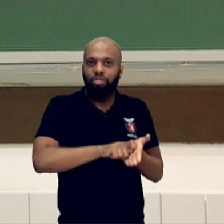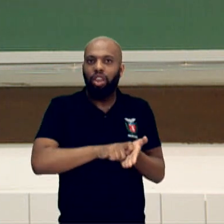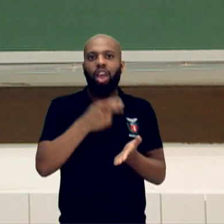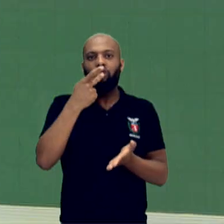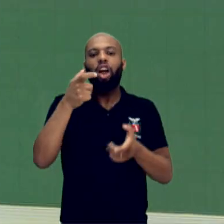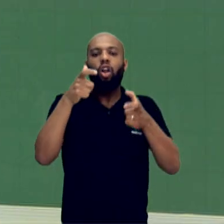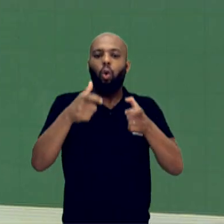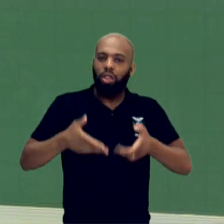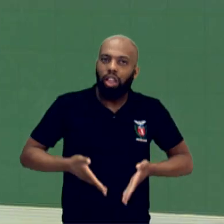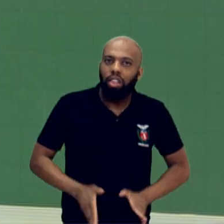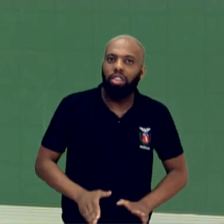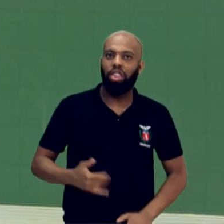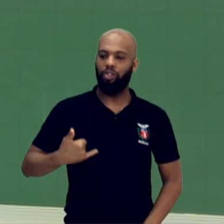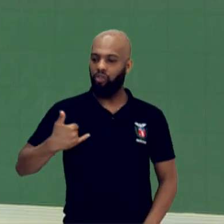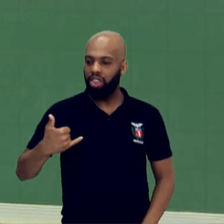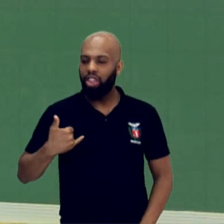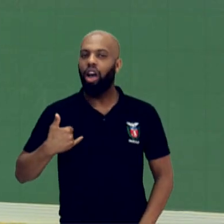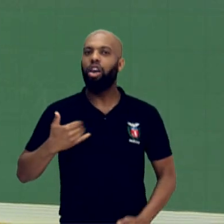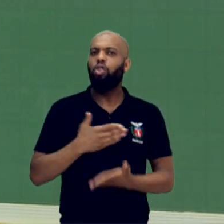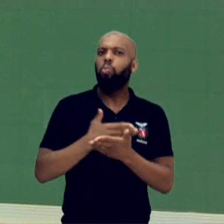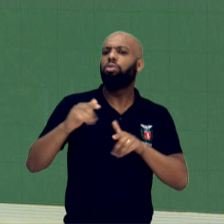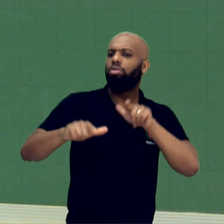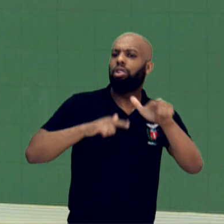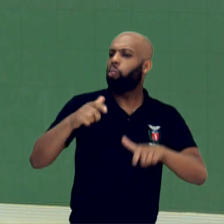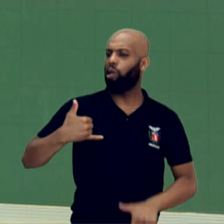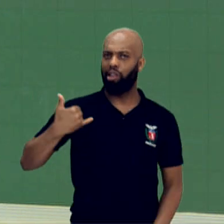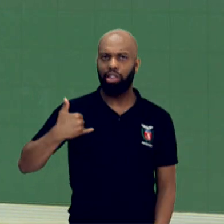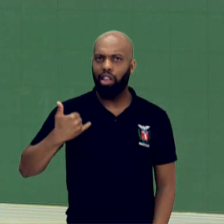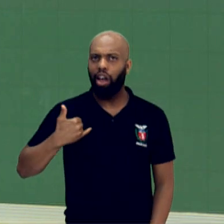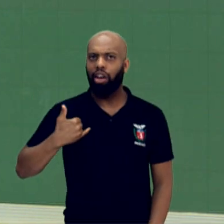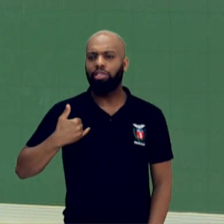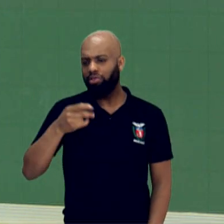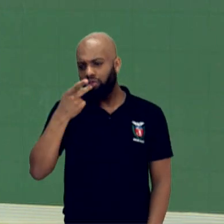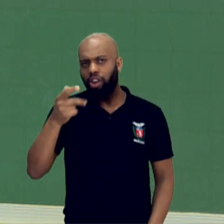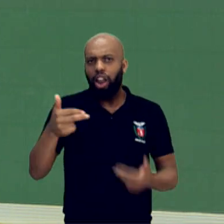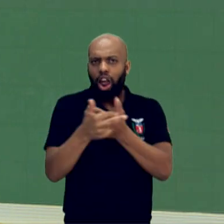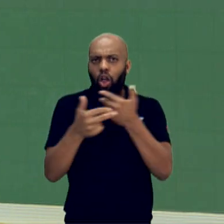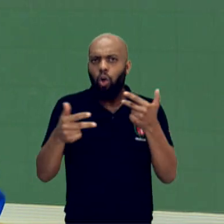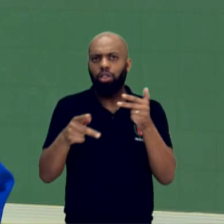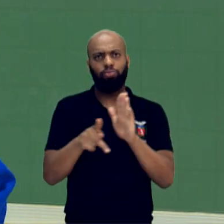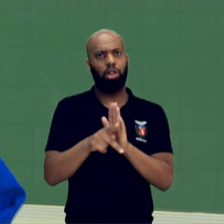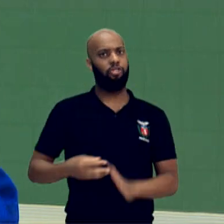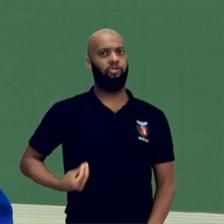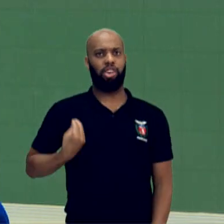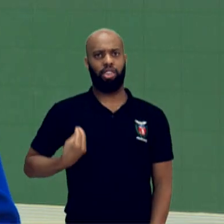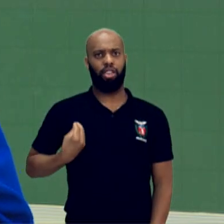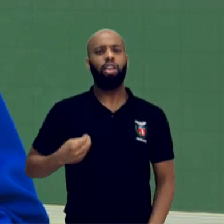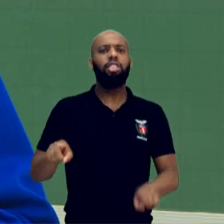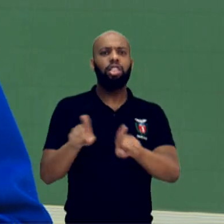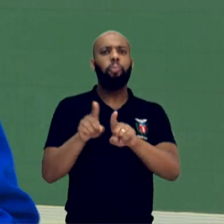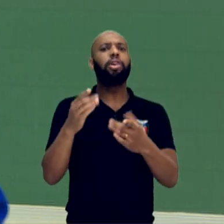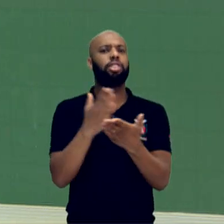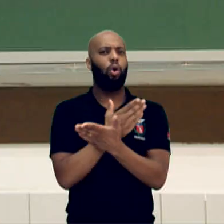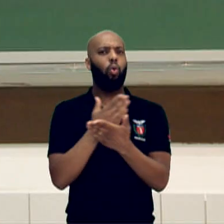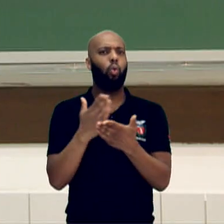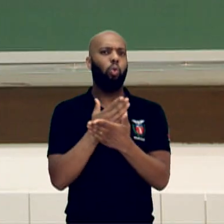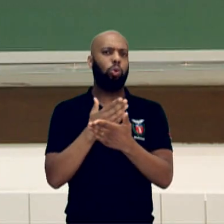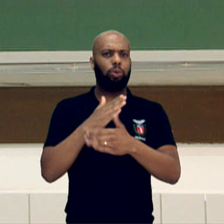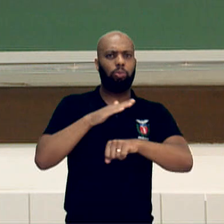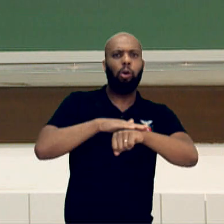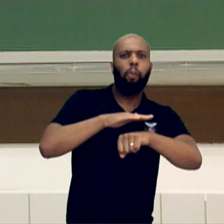idade dele, diz quando que ele começou a trabalhar, ele conta fatos da vida dele e algumas datas, né?